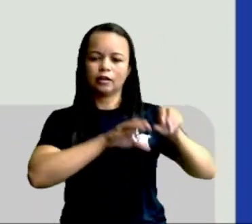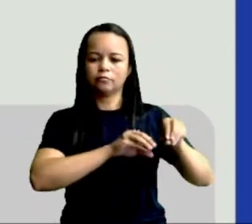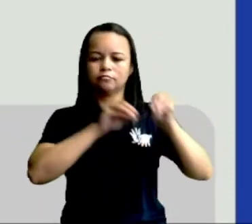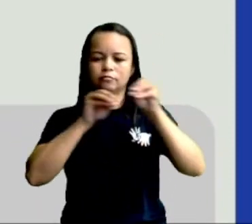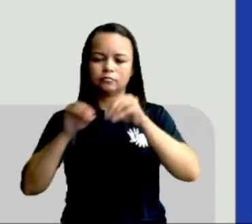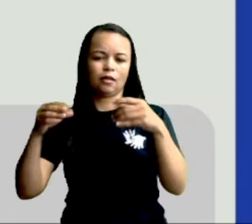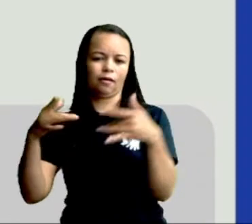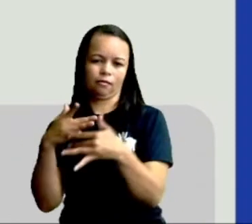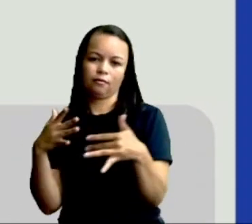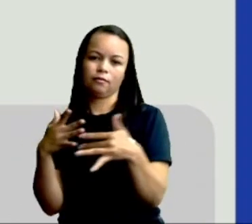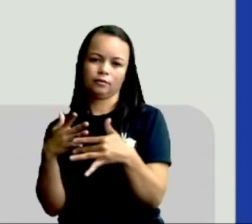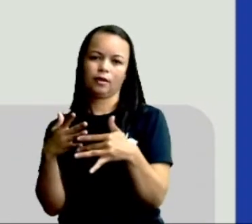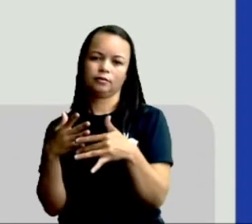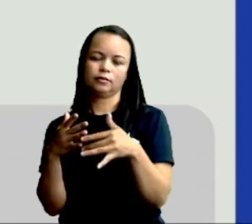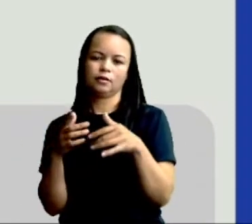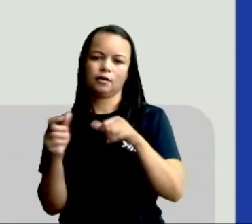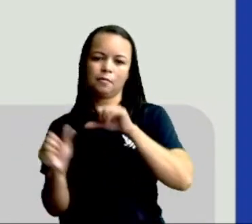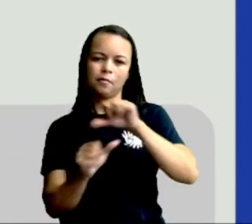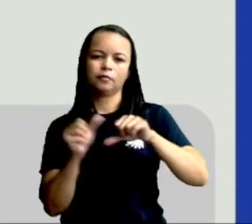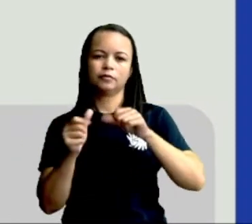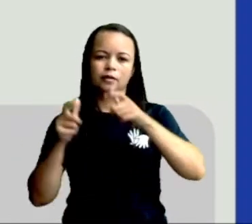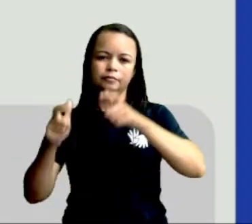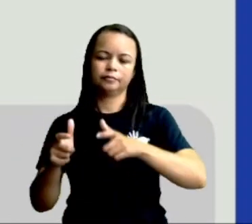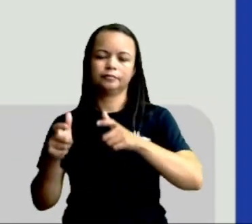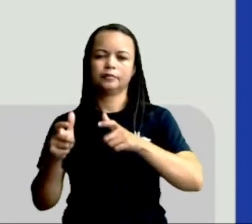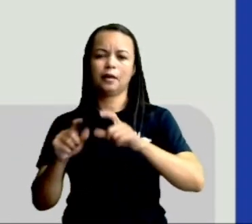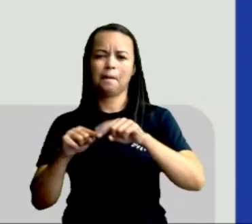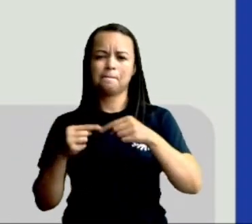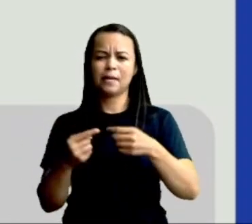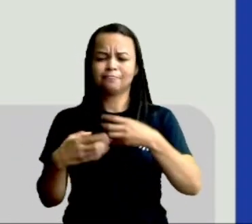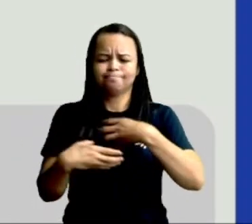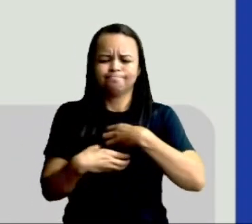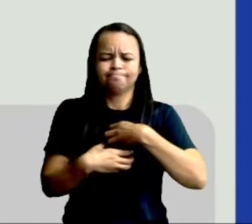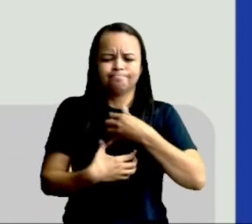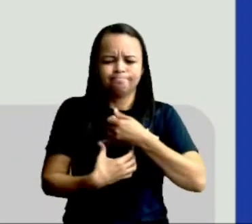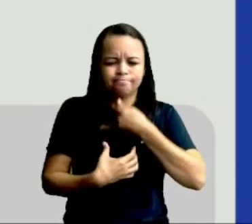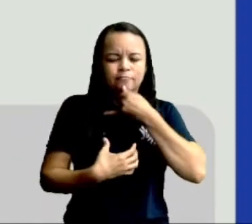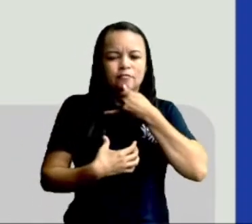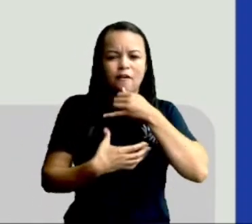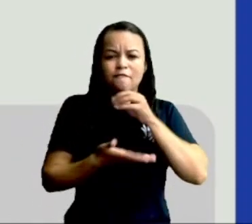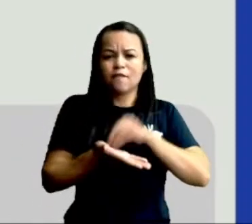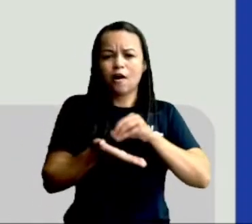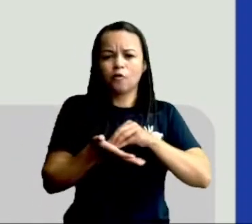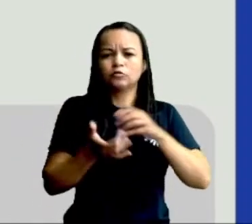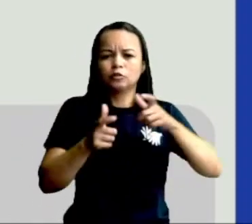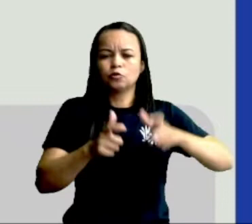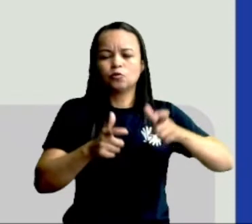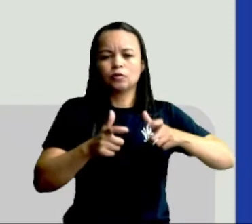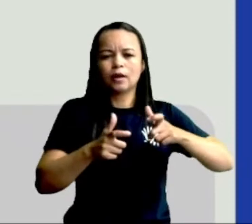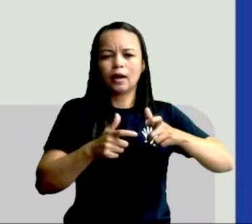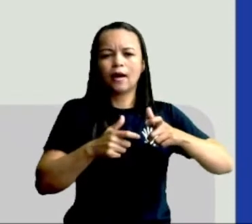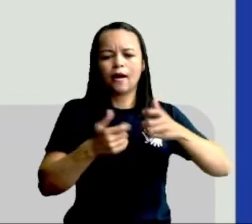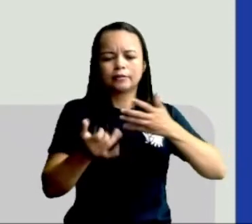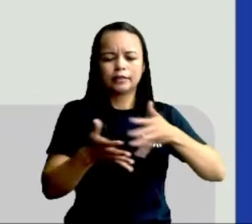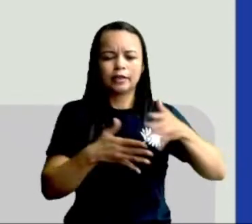morar na cidade Eles mudaram de lugar É mas ele sentindo muita falta do lugar ó do lugar efetivo dele do lugar que eles